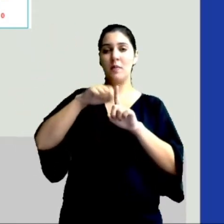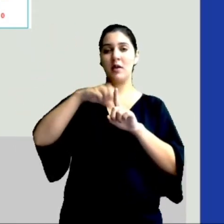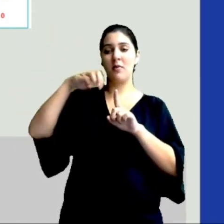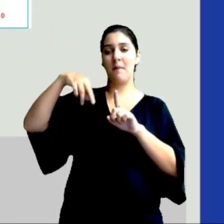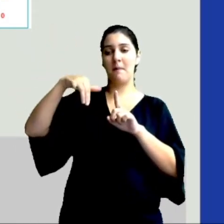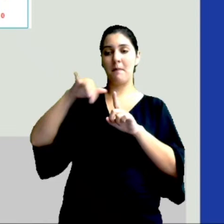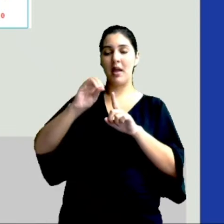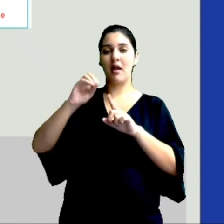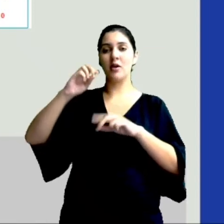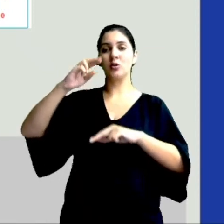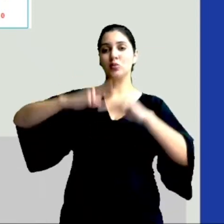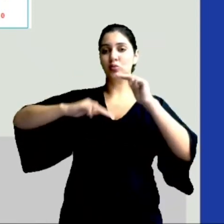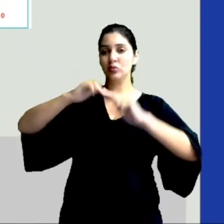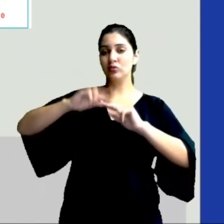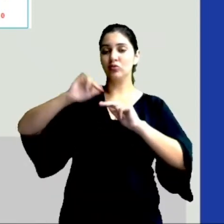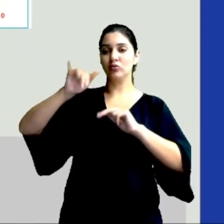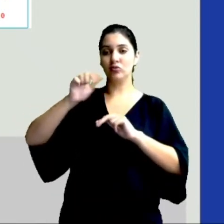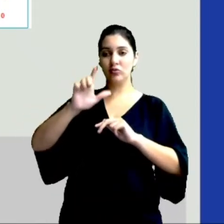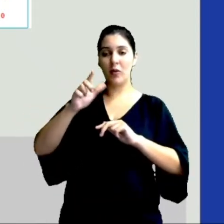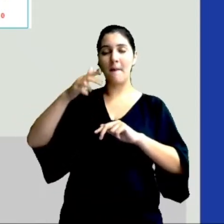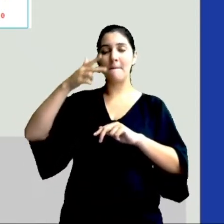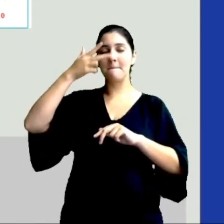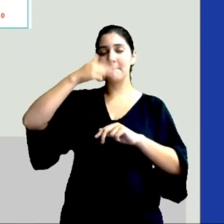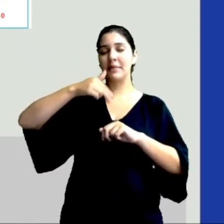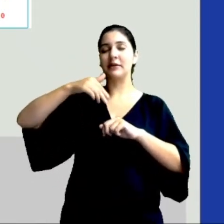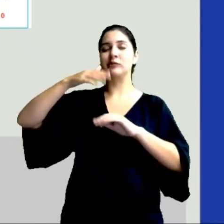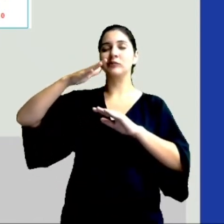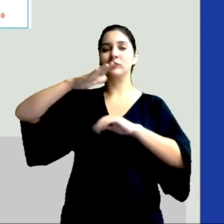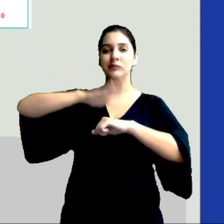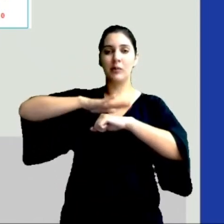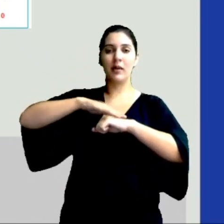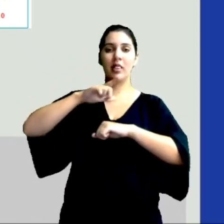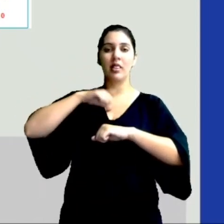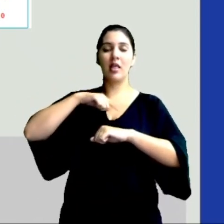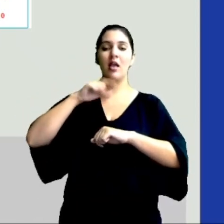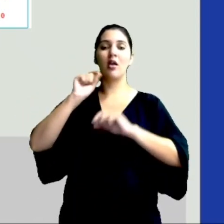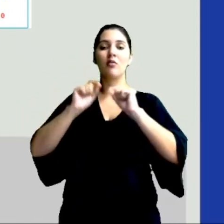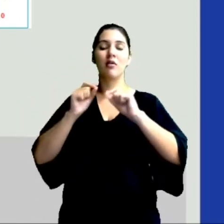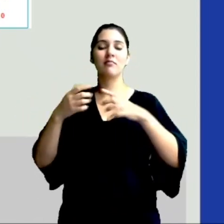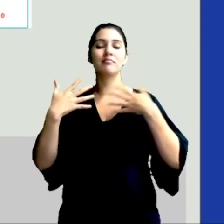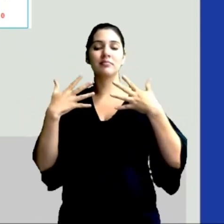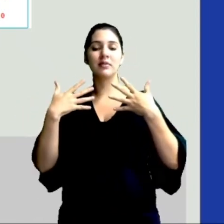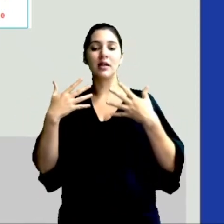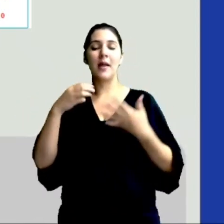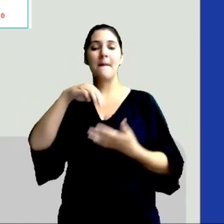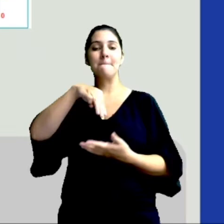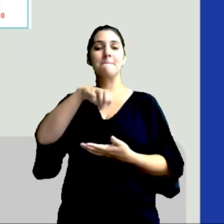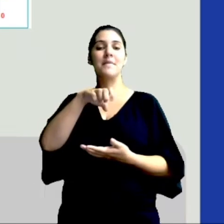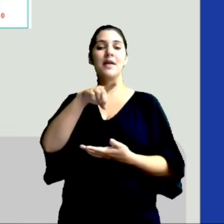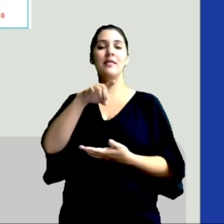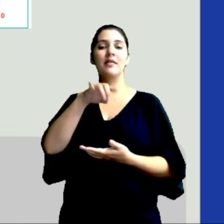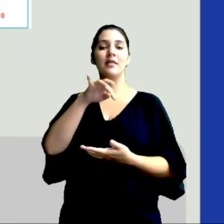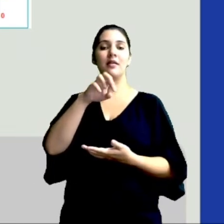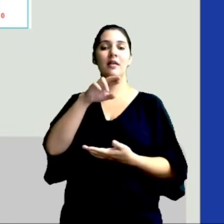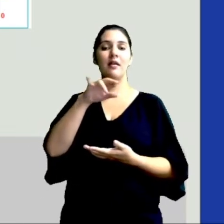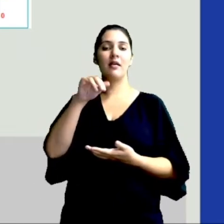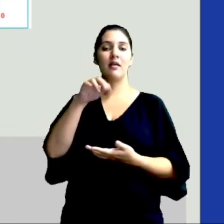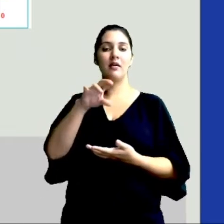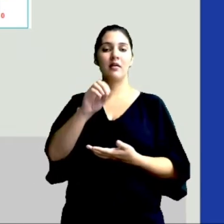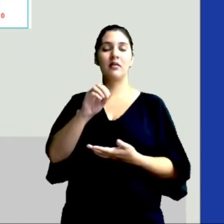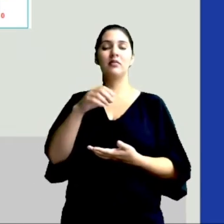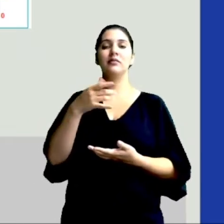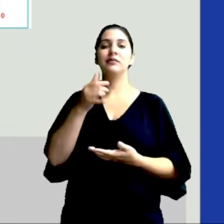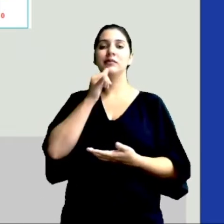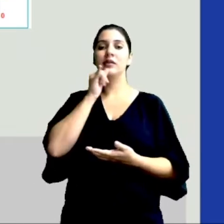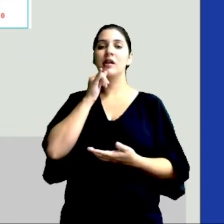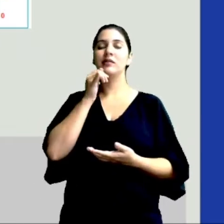maio, junho, julho. E ao mesmo tempo nós vamos ter aqui um clima mais mediterrâneo, né, onde vamos ter grandes precipitações